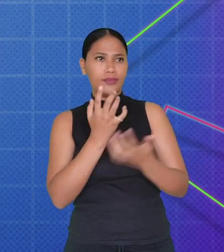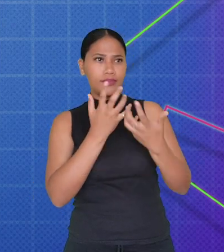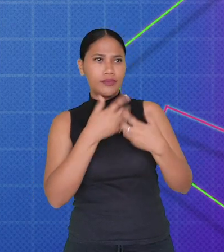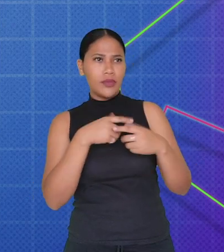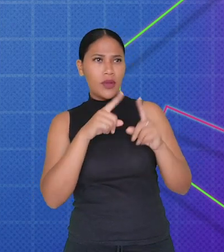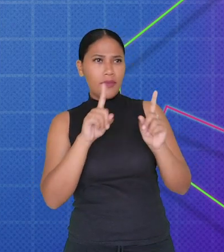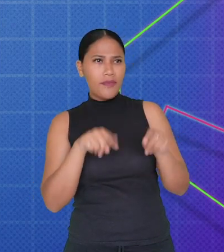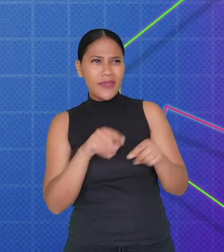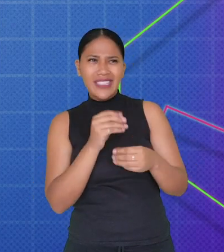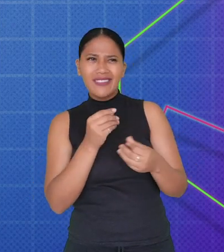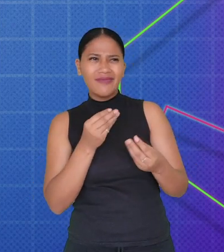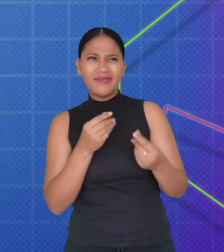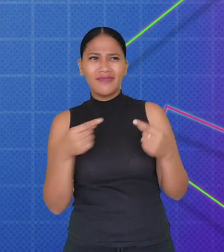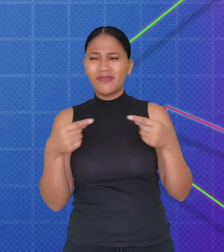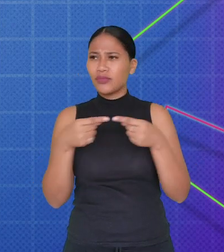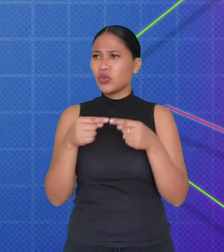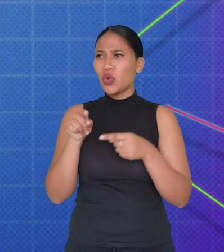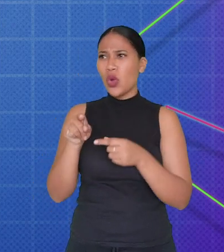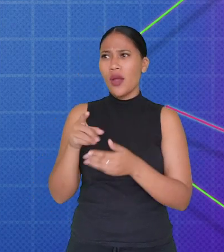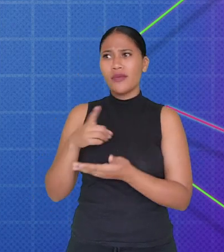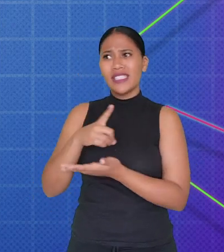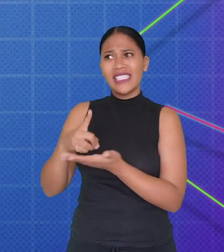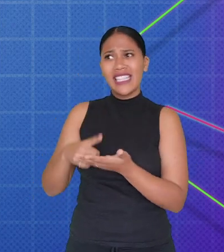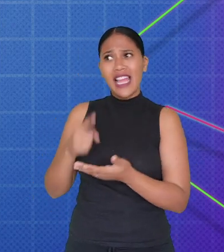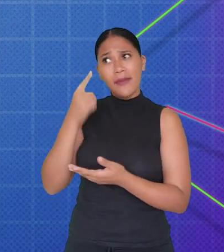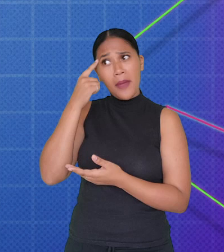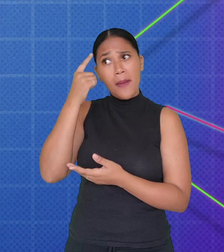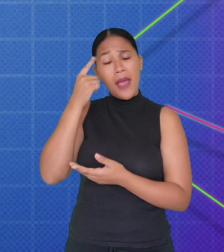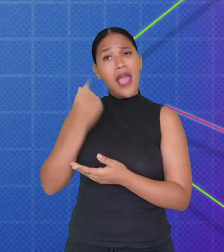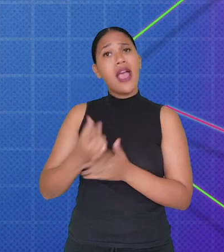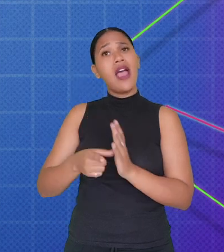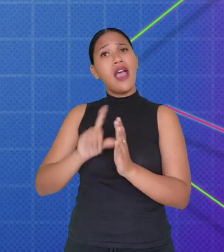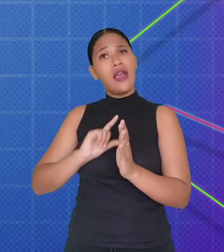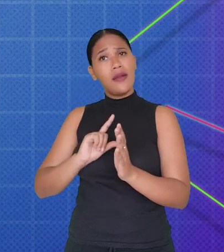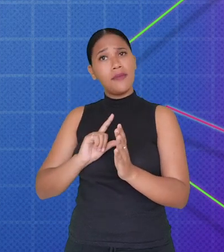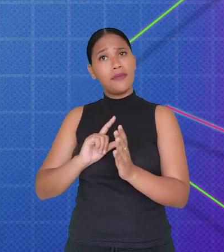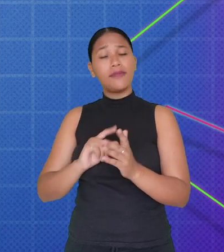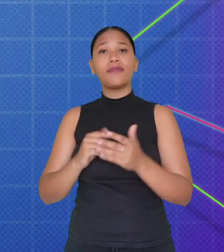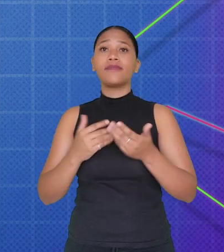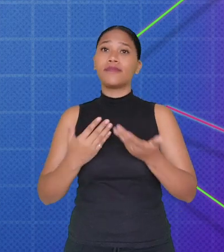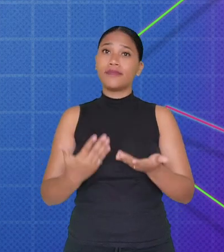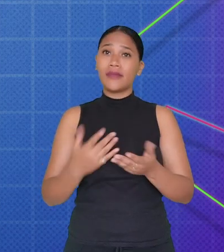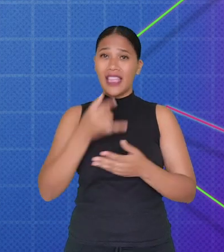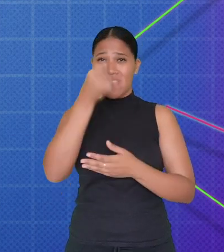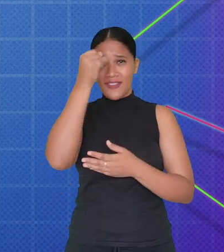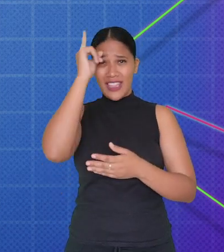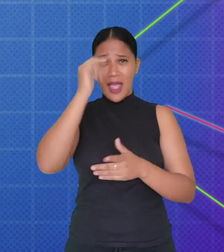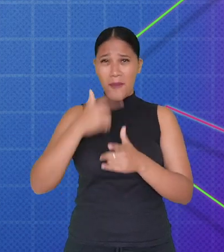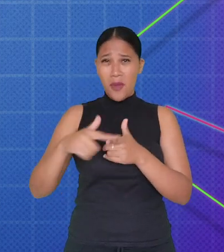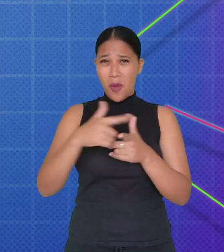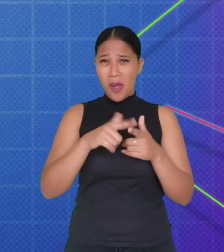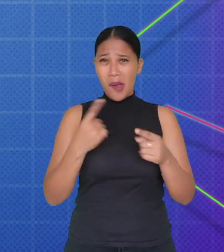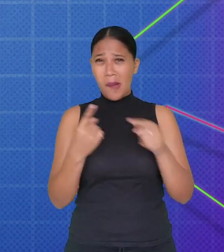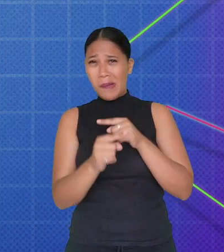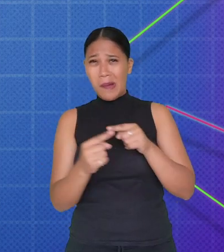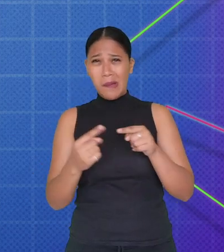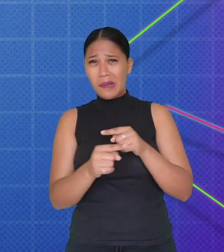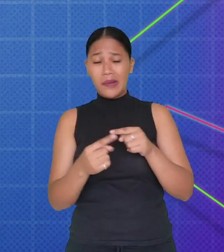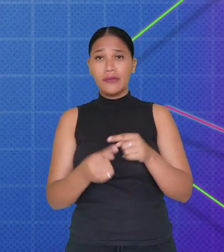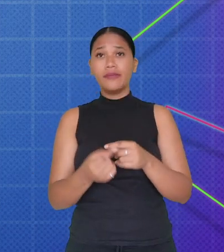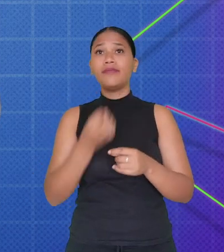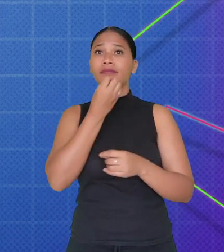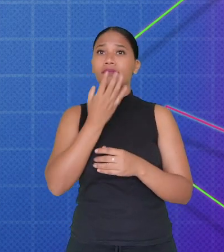uma funcionalidade que não é compatível com o que o game design tinha em mente para o jogo para evitar esses problemas